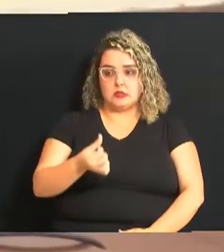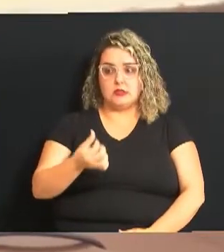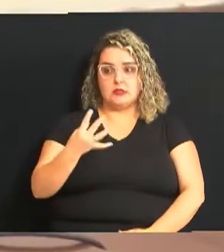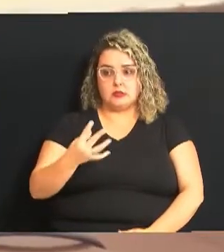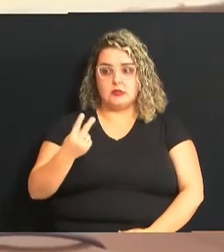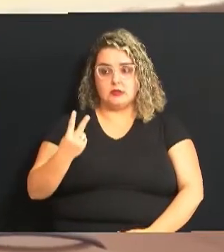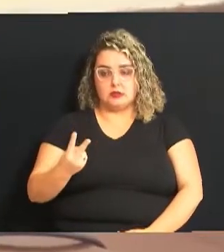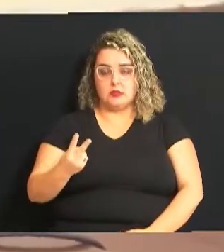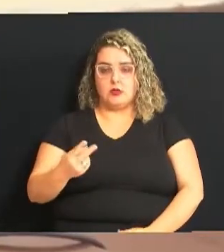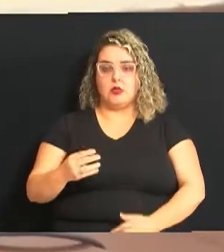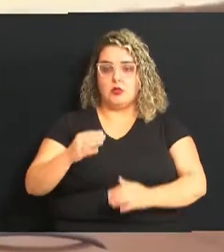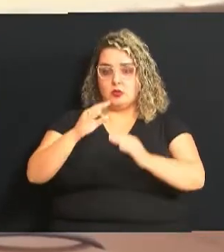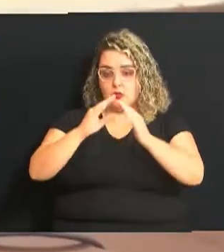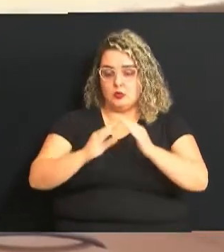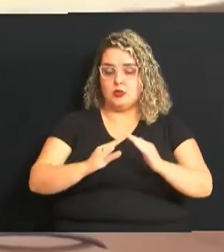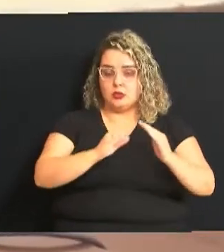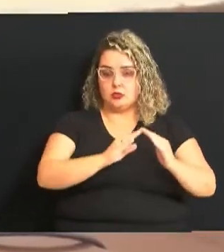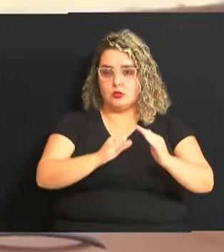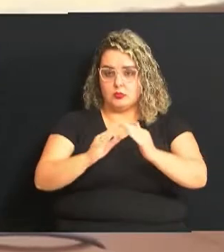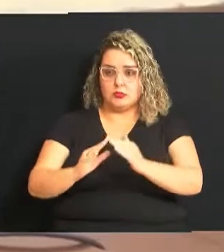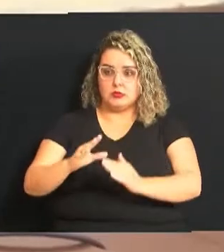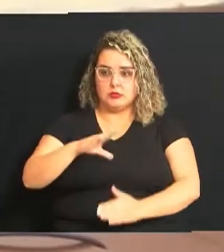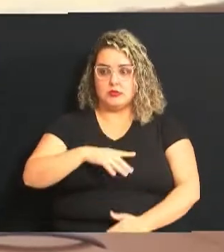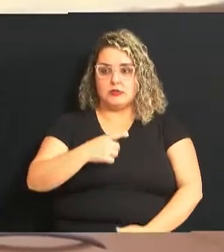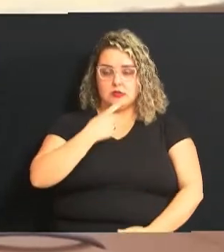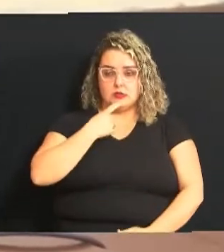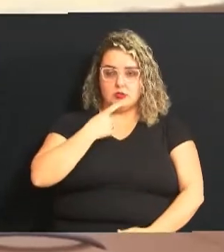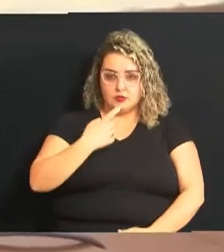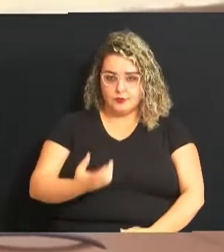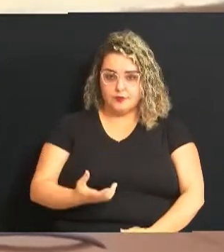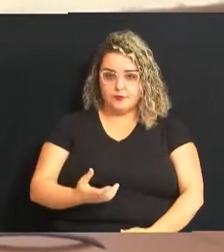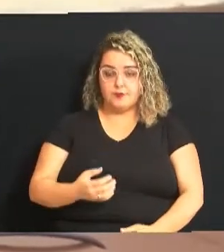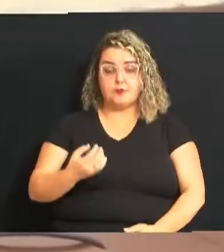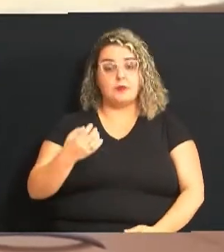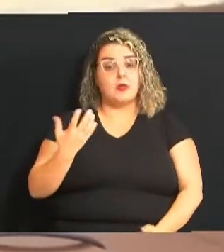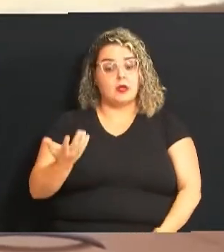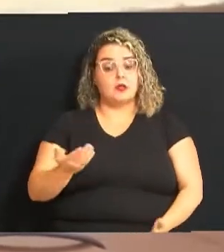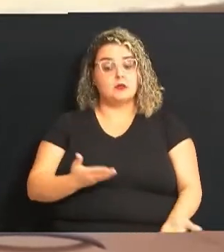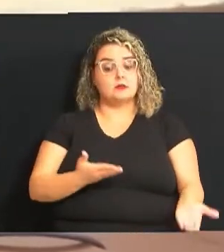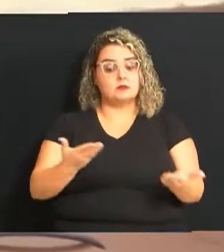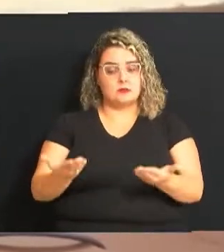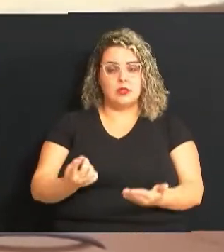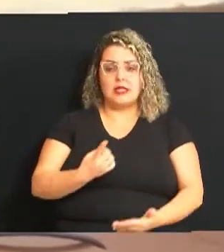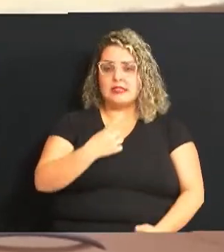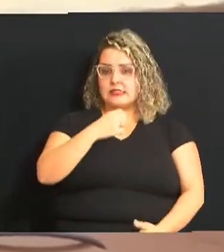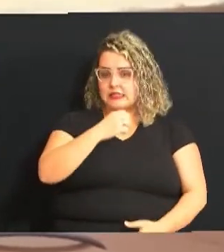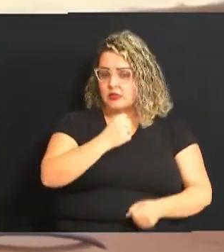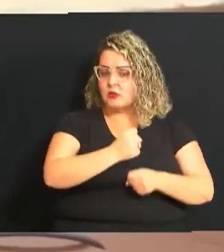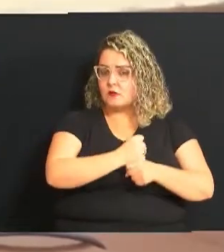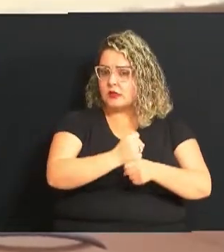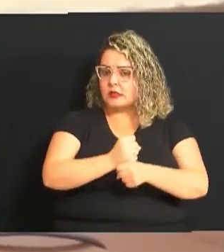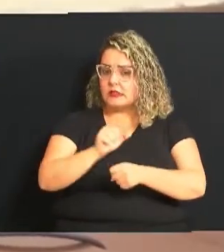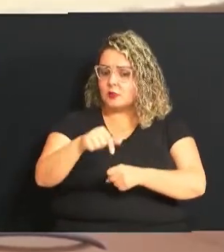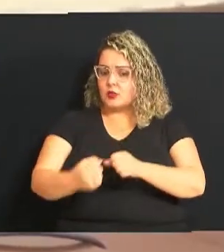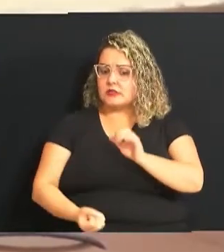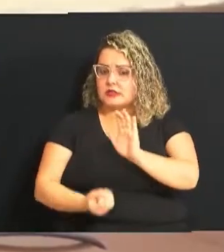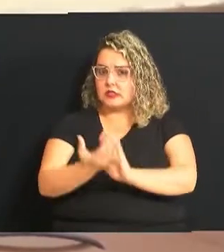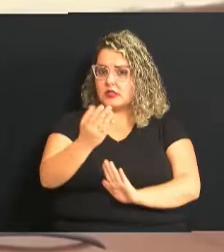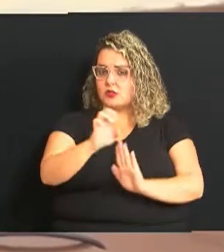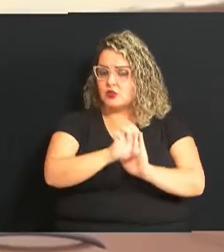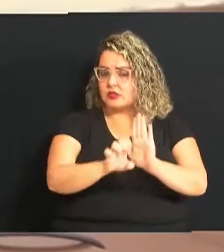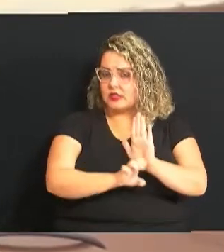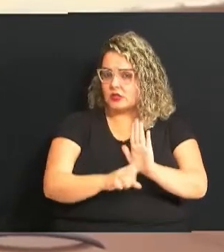1.187.642 habitantes. Diante disso, será que 19 anos depois da criação do Estatuto do